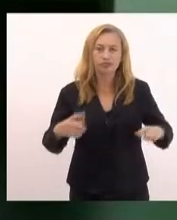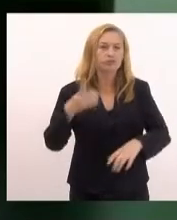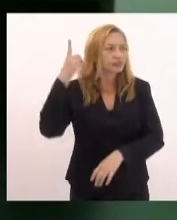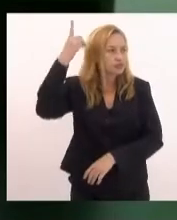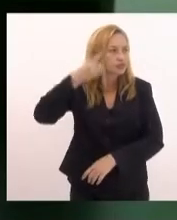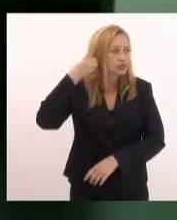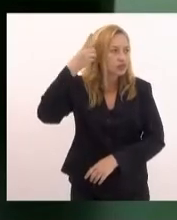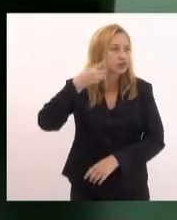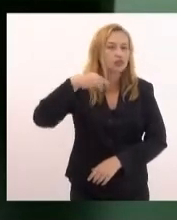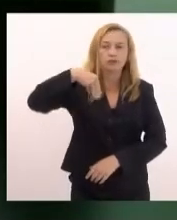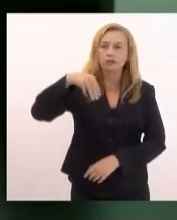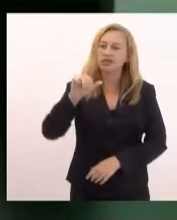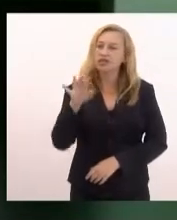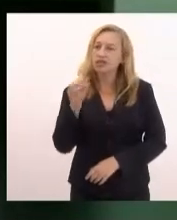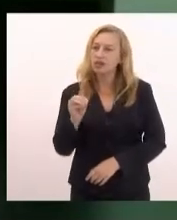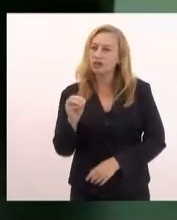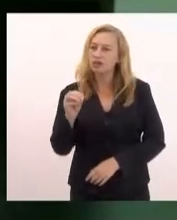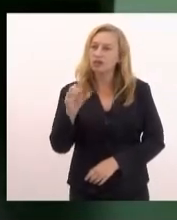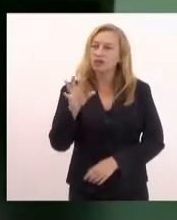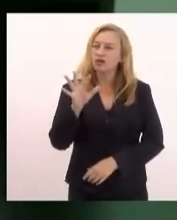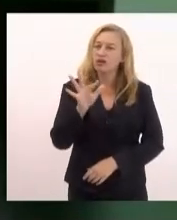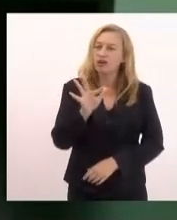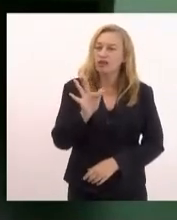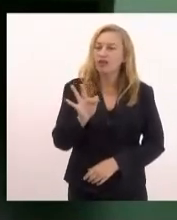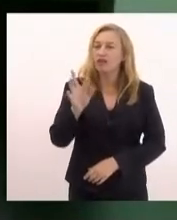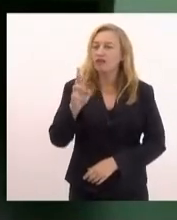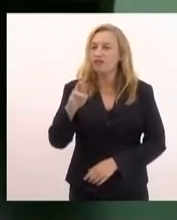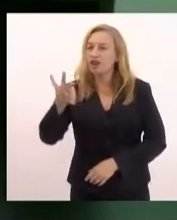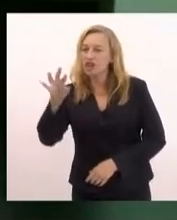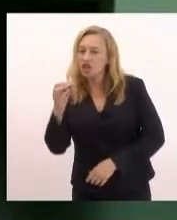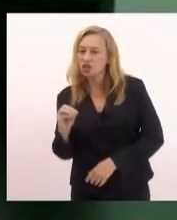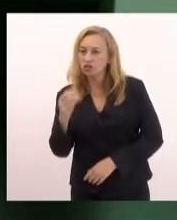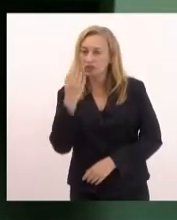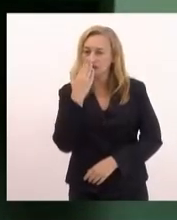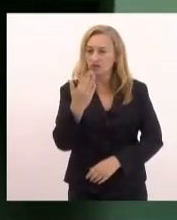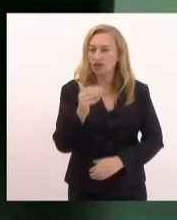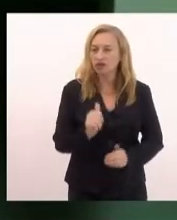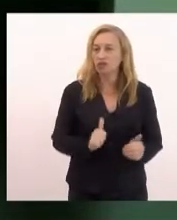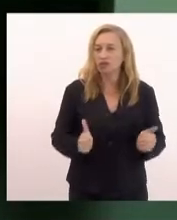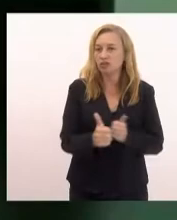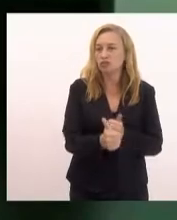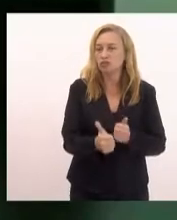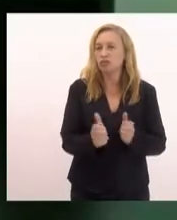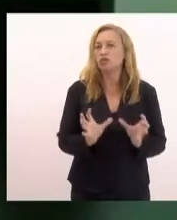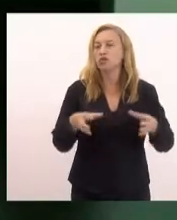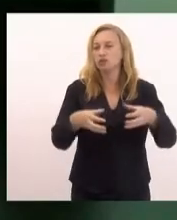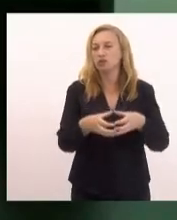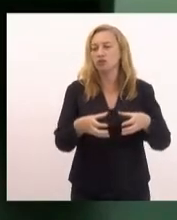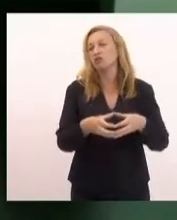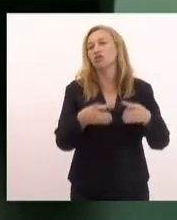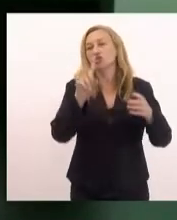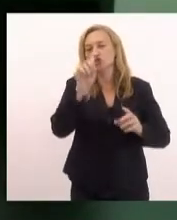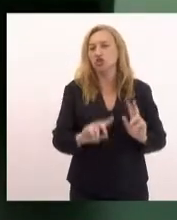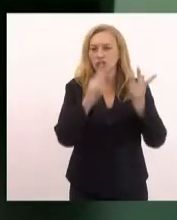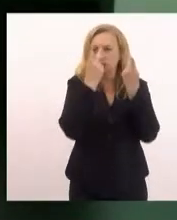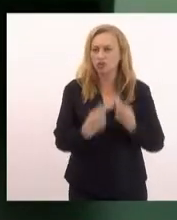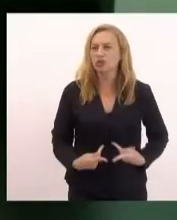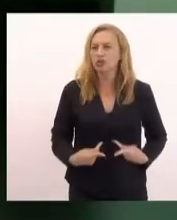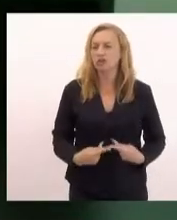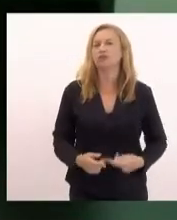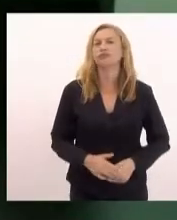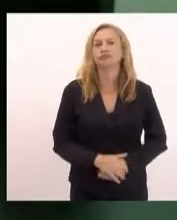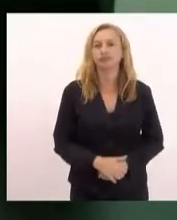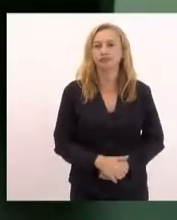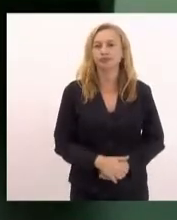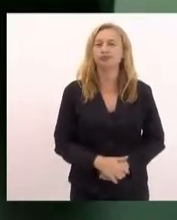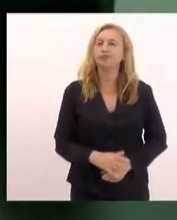Marcelo Freixo, à frente da coordenação da Comissão de Defesa dos Direitos Humanos. Então, não teve pessoa, senhor